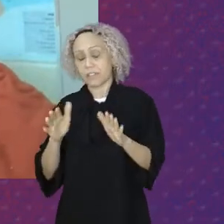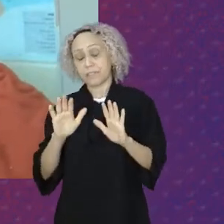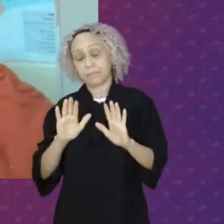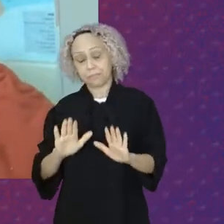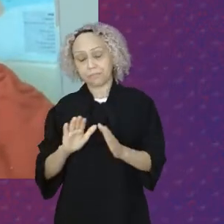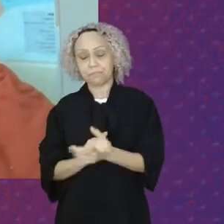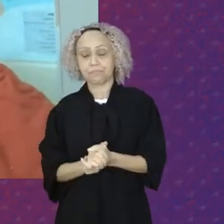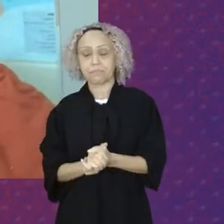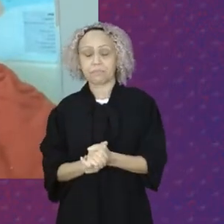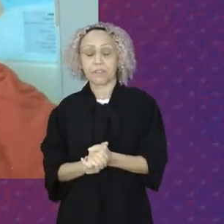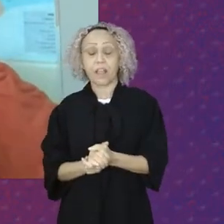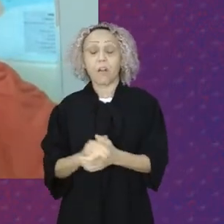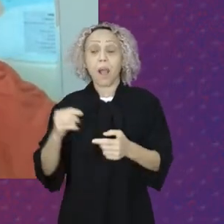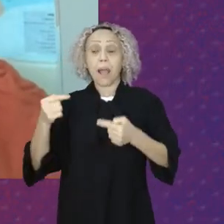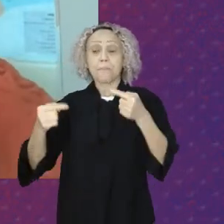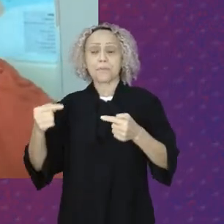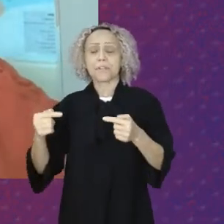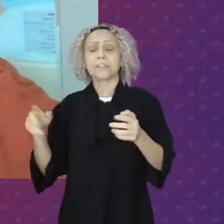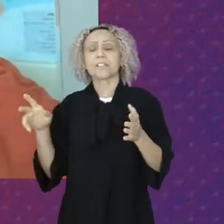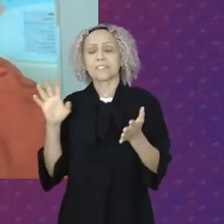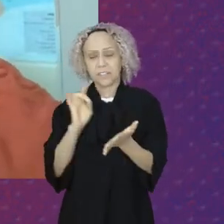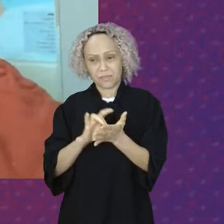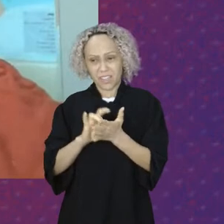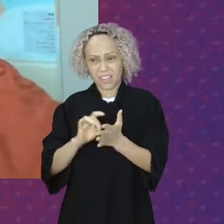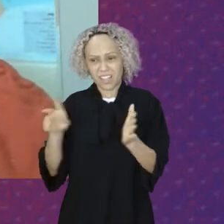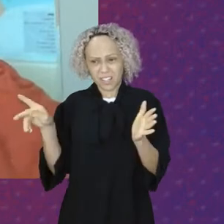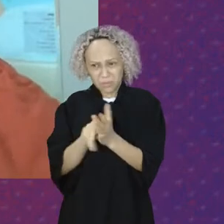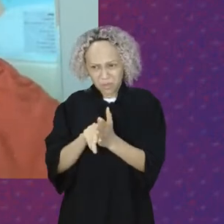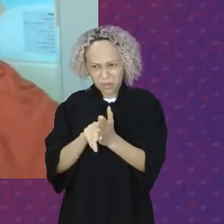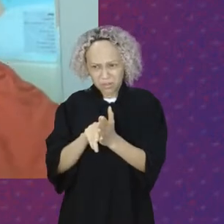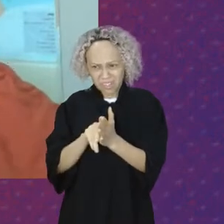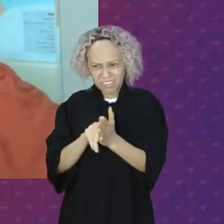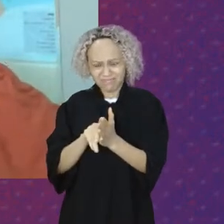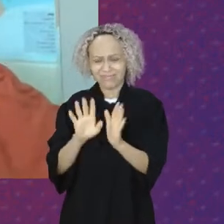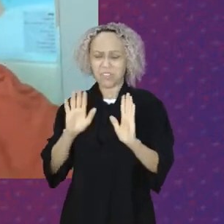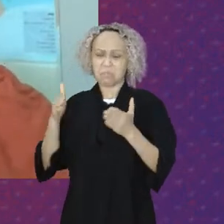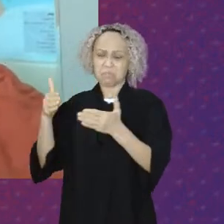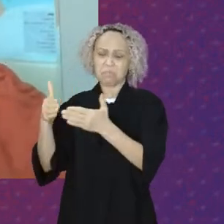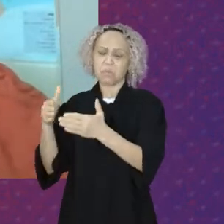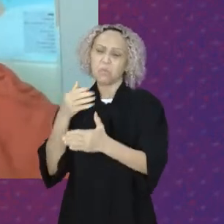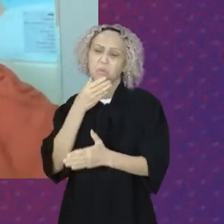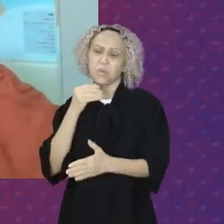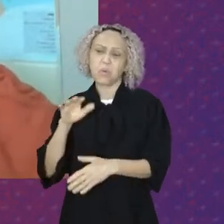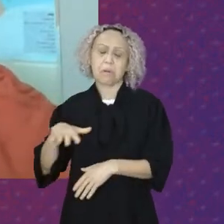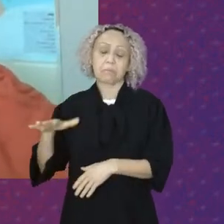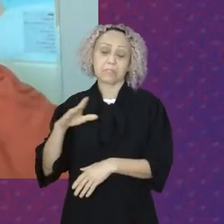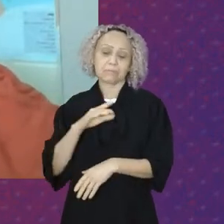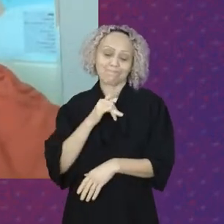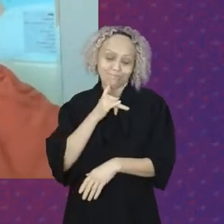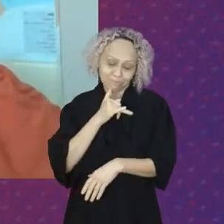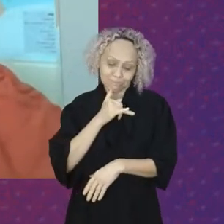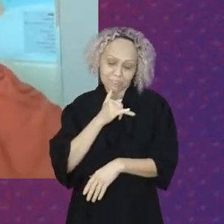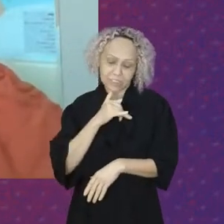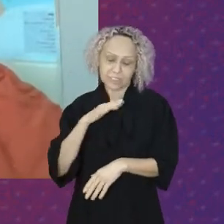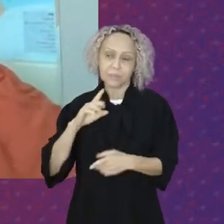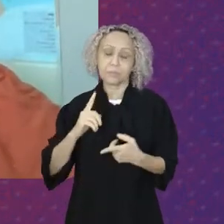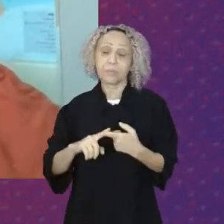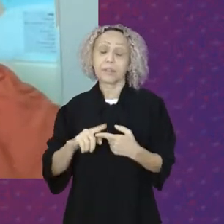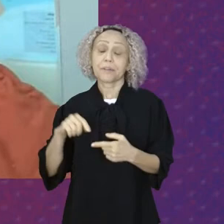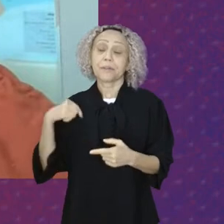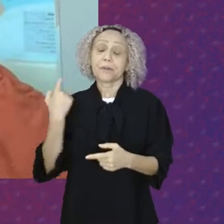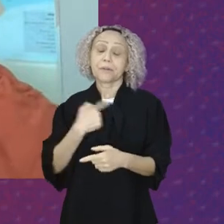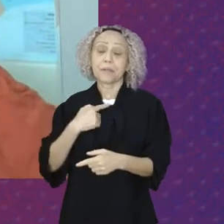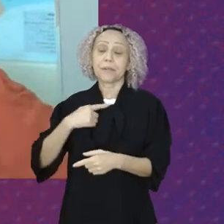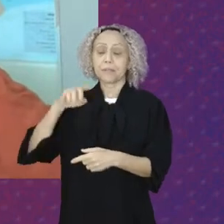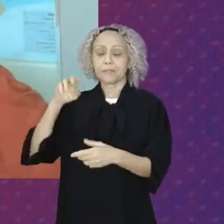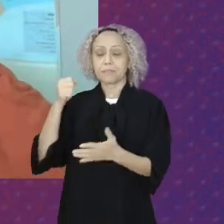essa representatividade das mulheres que a gente luta tanto, ela vem sendo conquistada. Claro, depois de muita luta